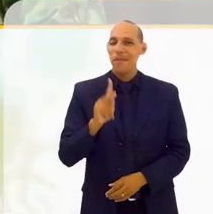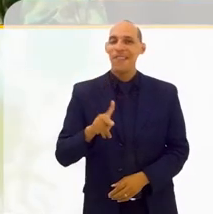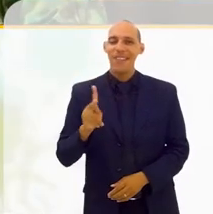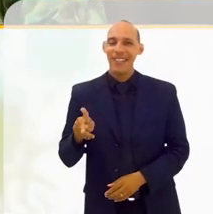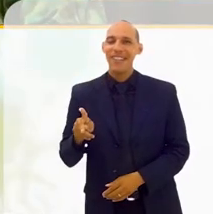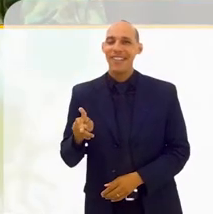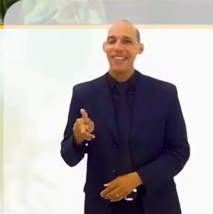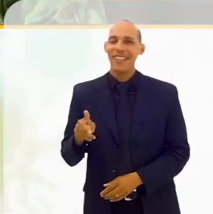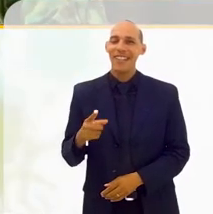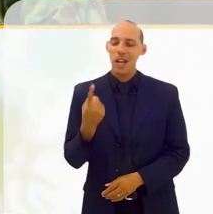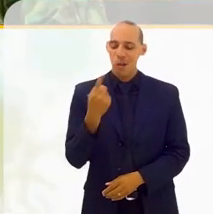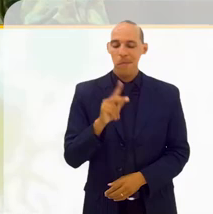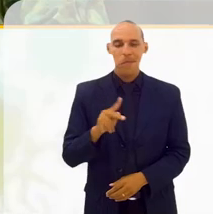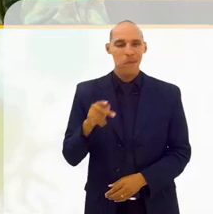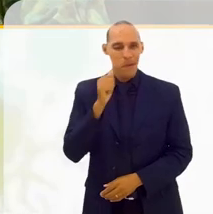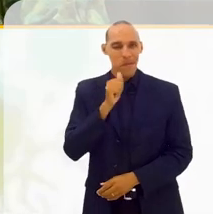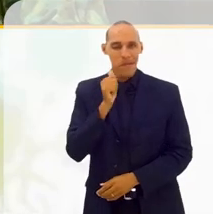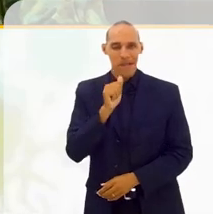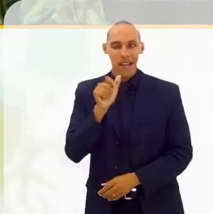aí